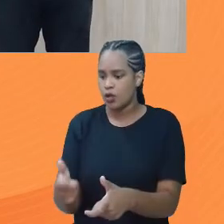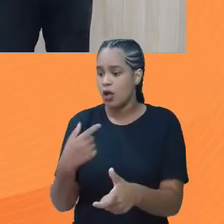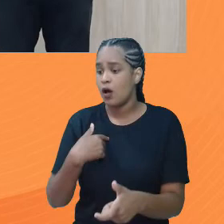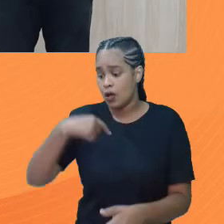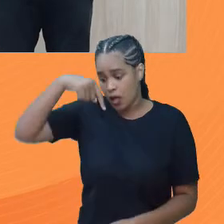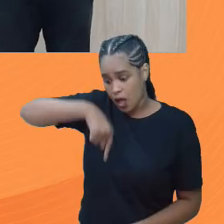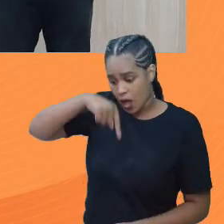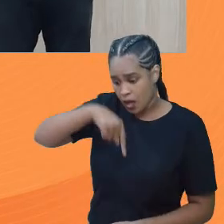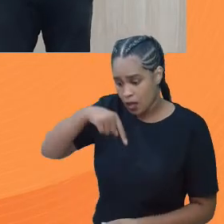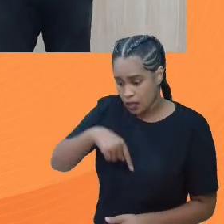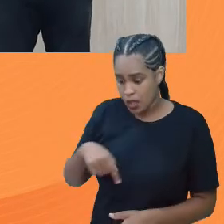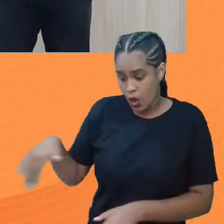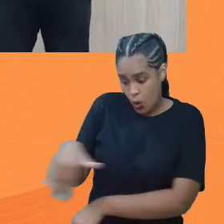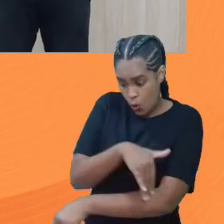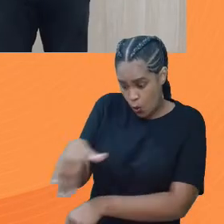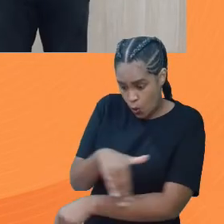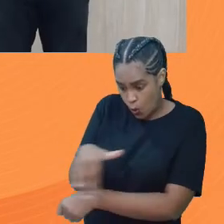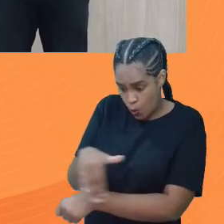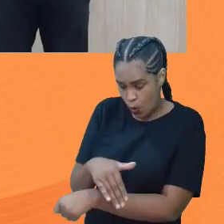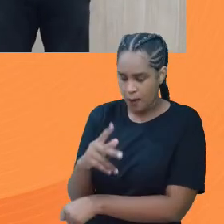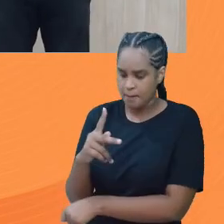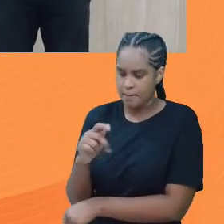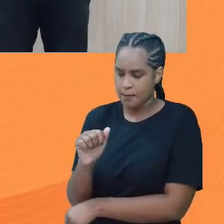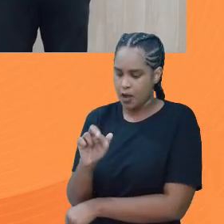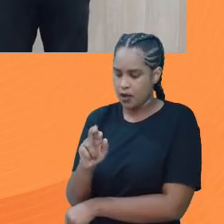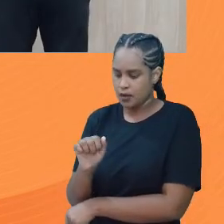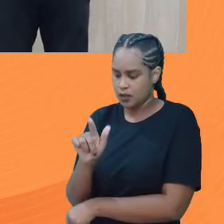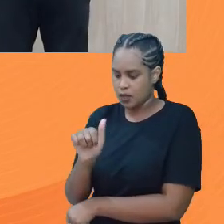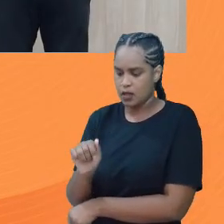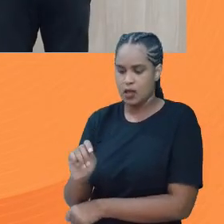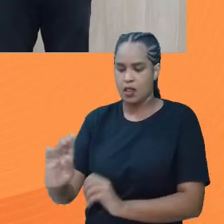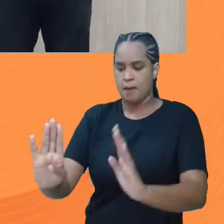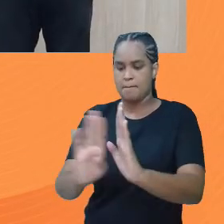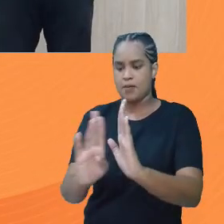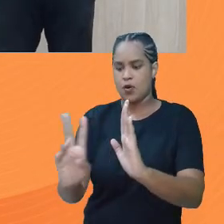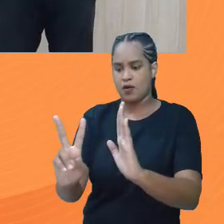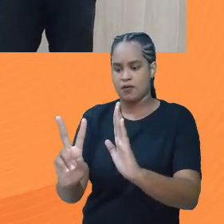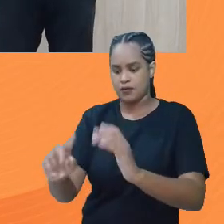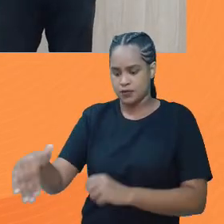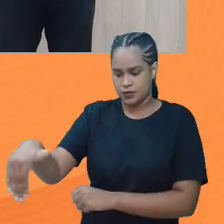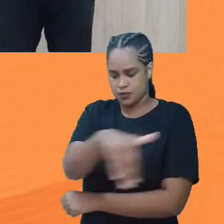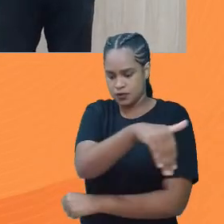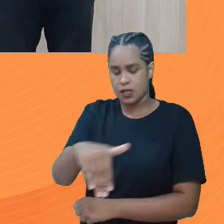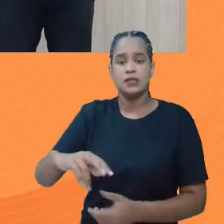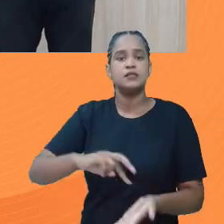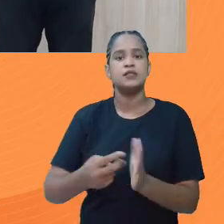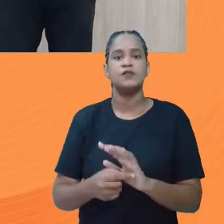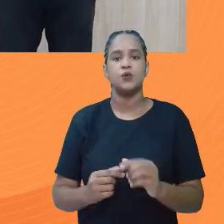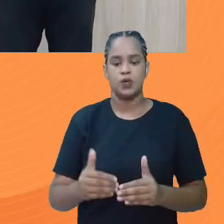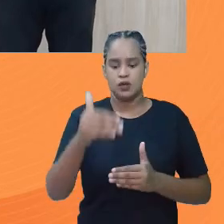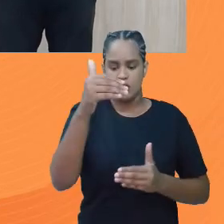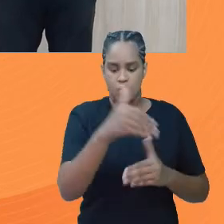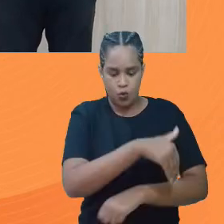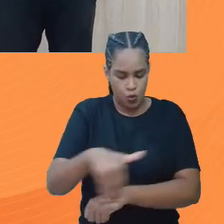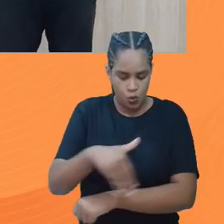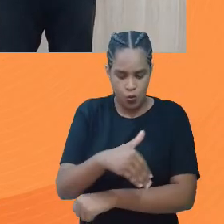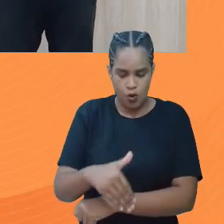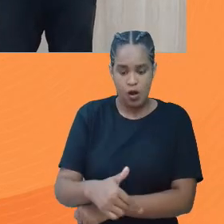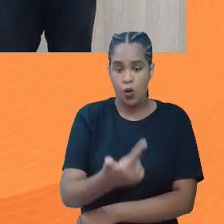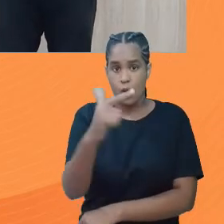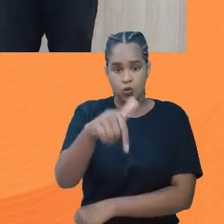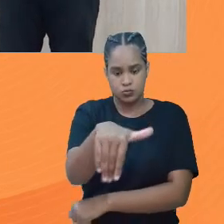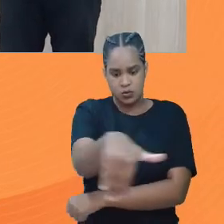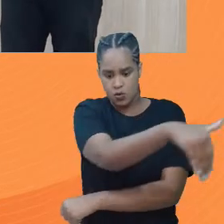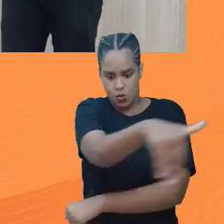eu estou aqui numa rua paralela à Conde da Boa Vista, certo? Ou seja, são ruas que não se cruzam, é uma do ladinho da outra,